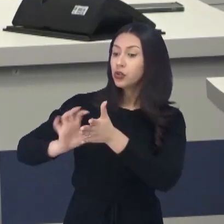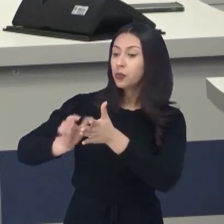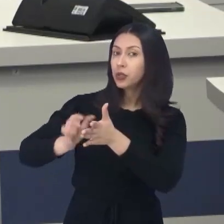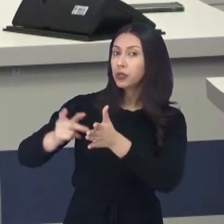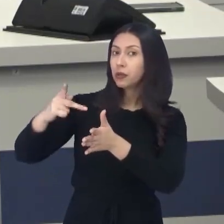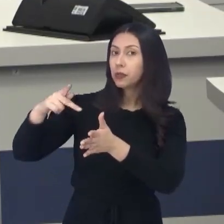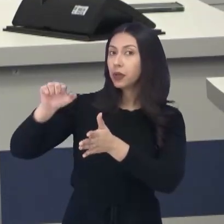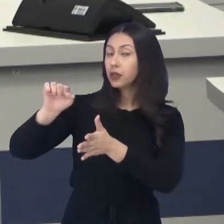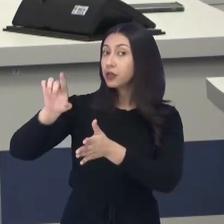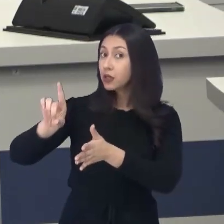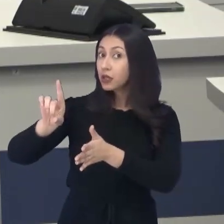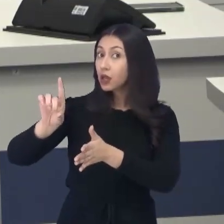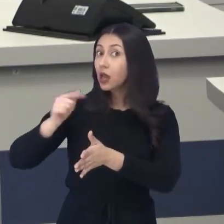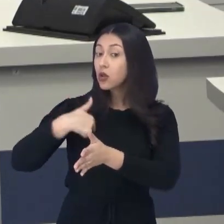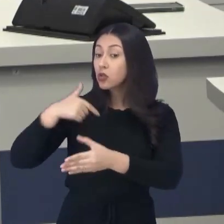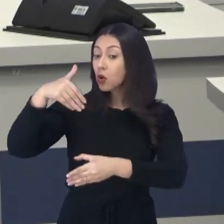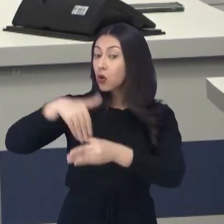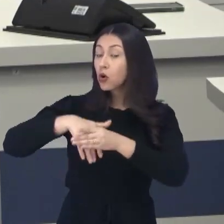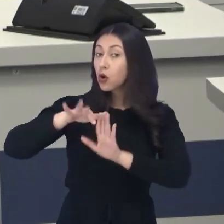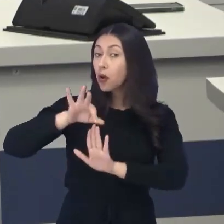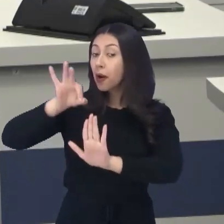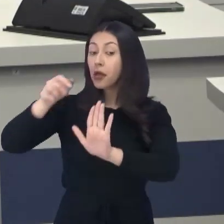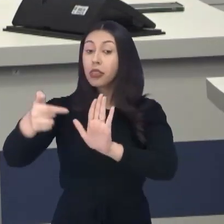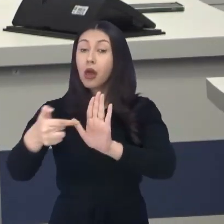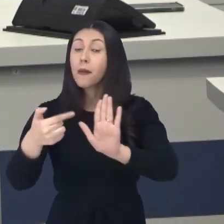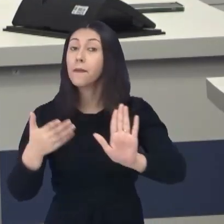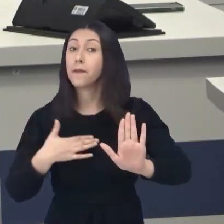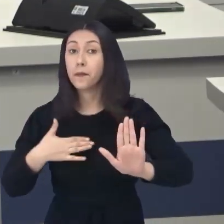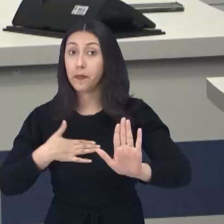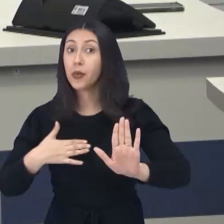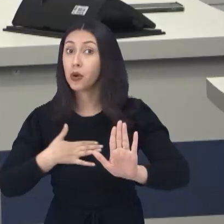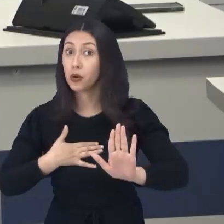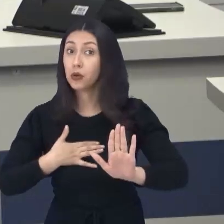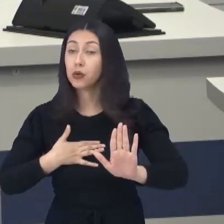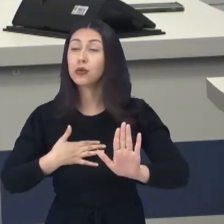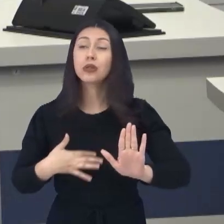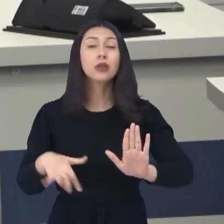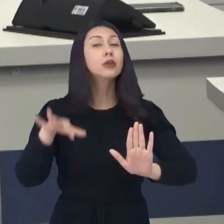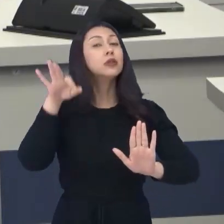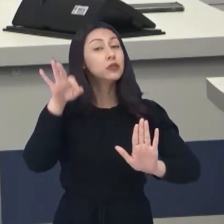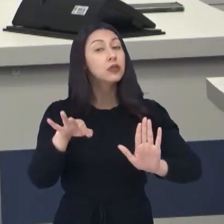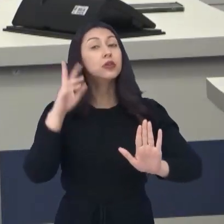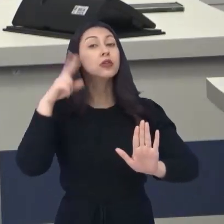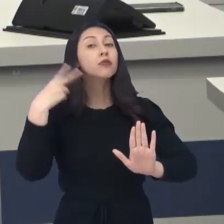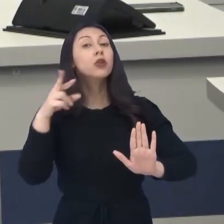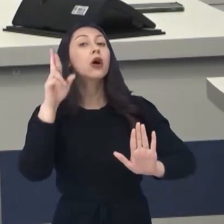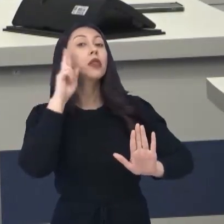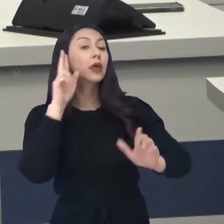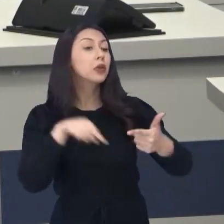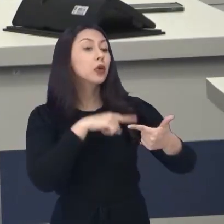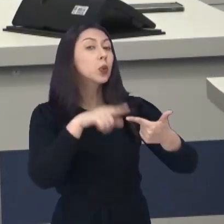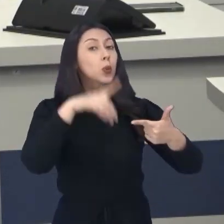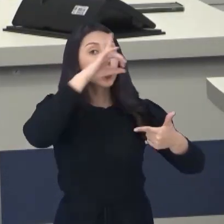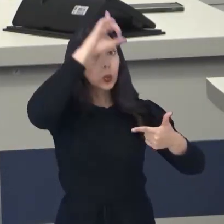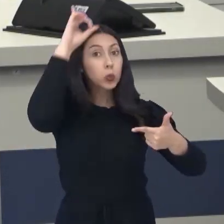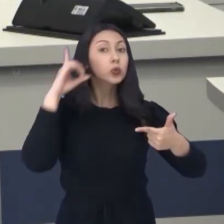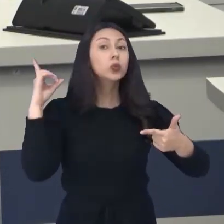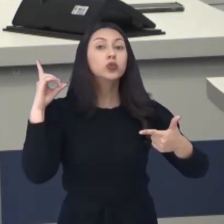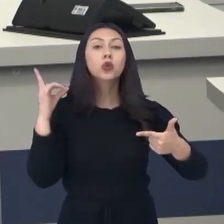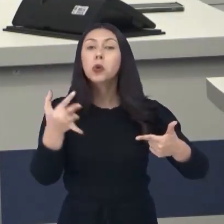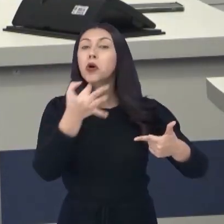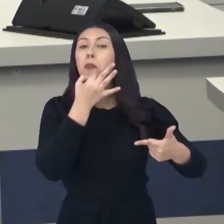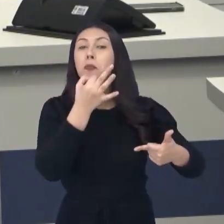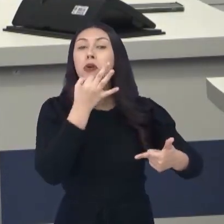estou encaminhando o voto meu. E tenho certeza que o vereador Renato Santiago, o vereador Dulce Rita, têm o